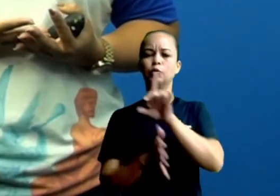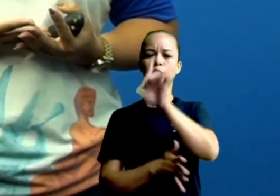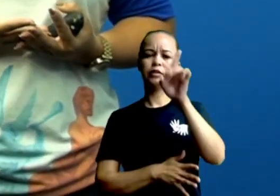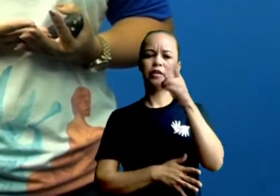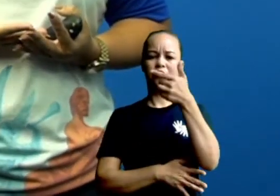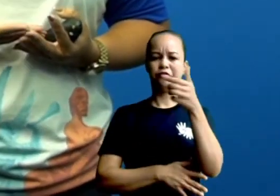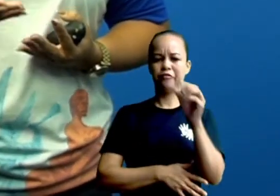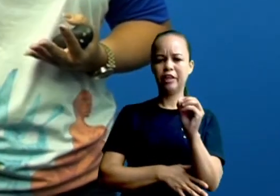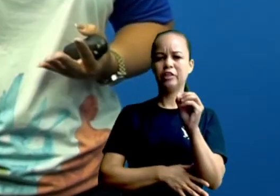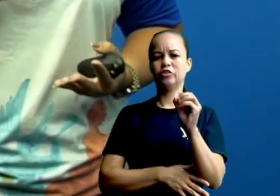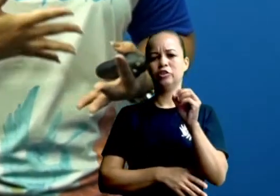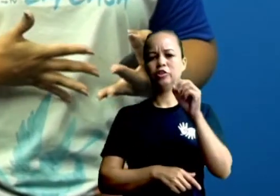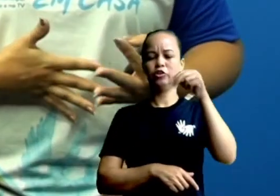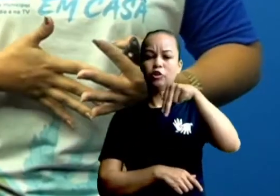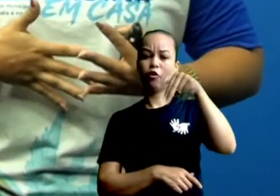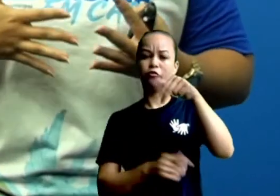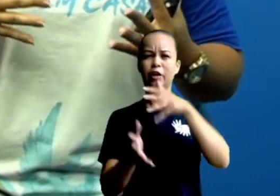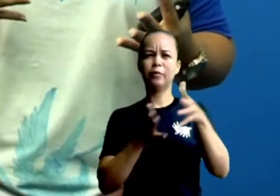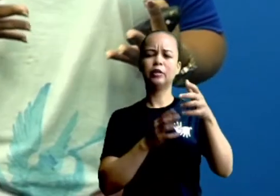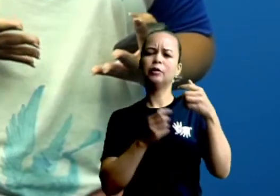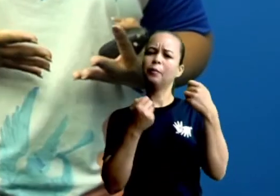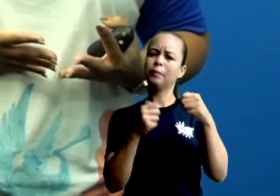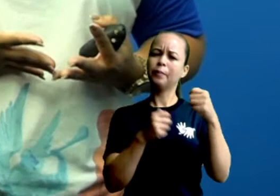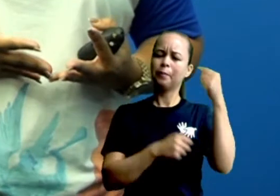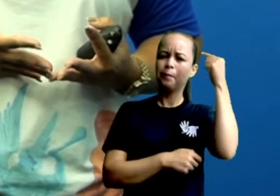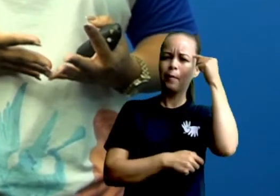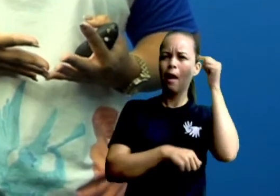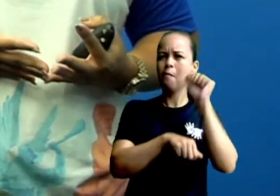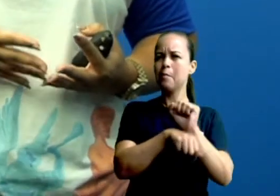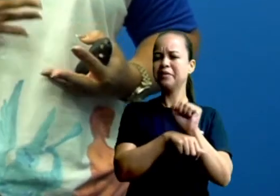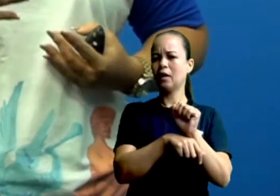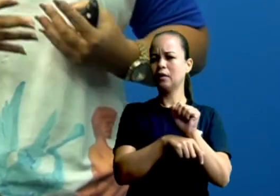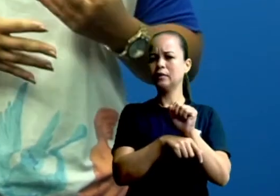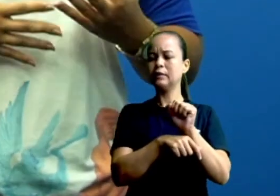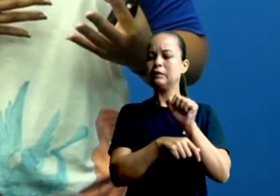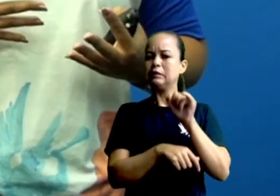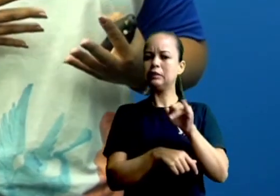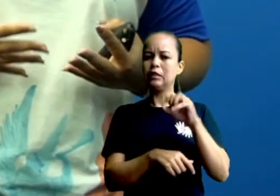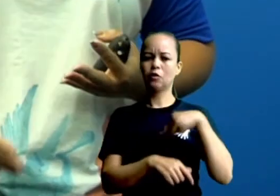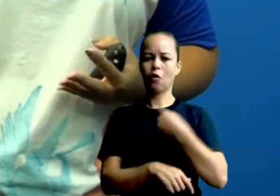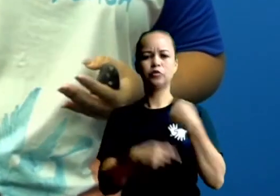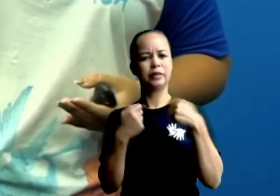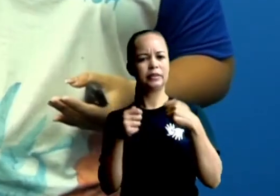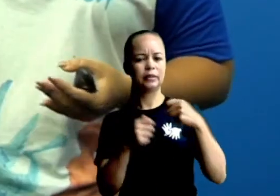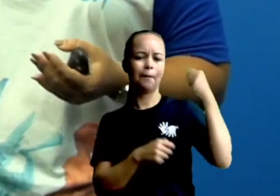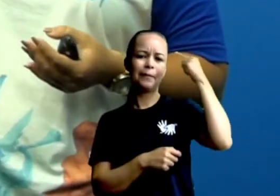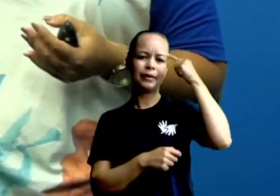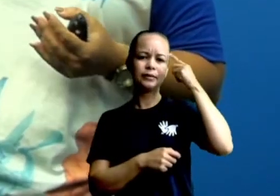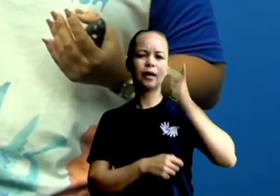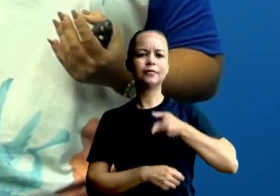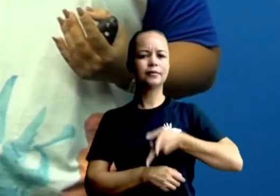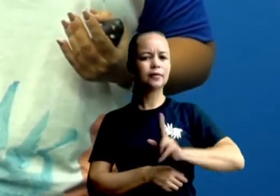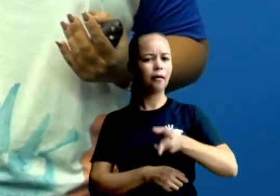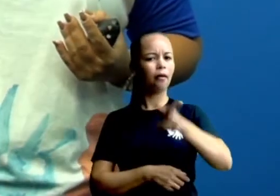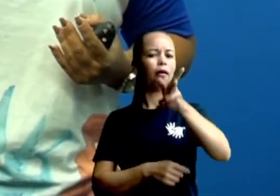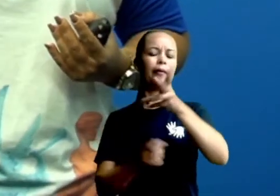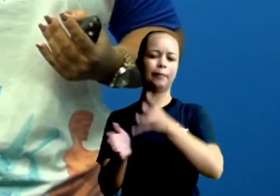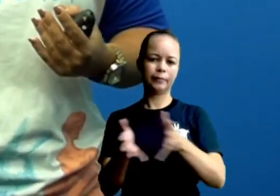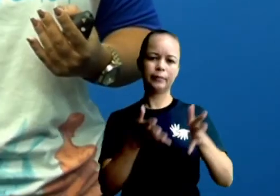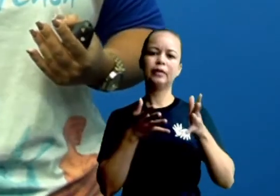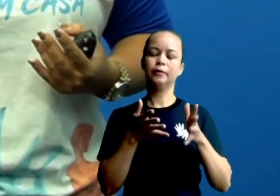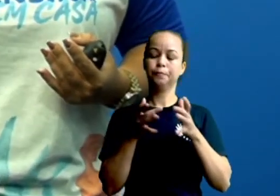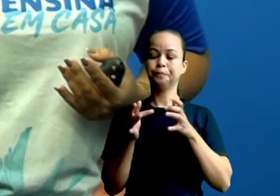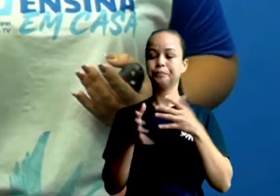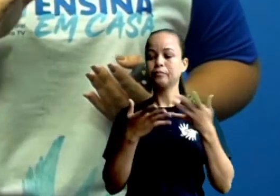pensar essas questões, quando a gente teria que pensar sempre todos os dias do ano, né? Como foi que aconteceu, desde lá do descobrimento do